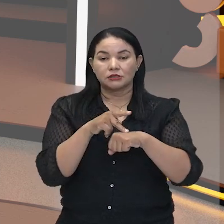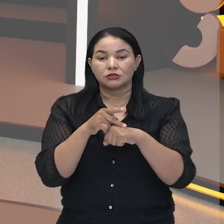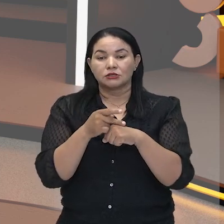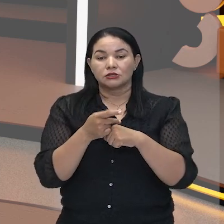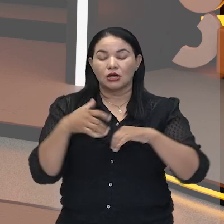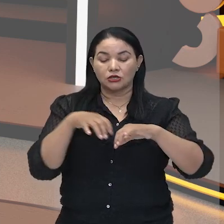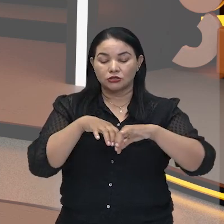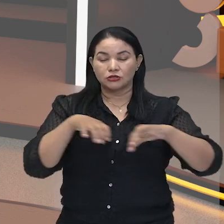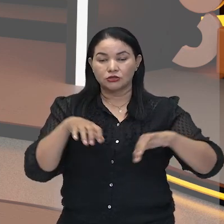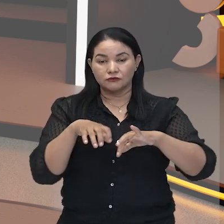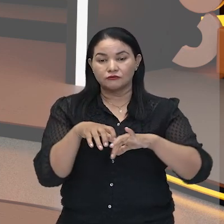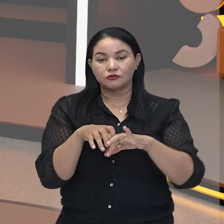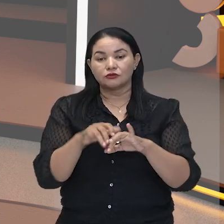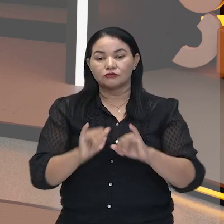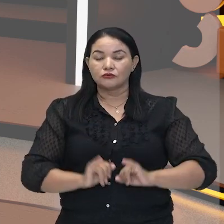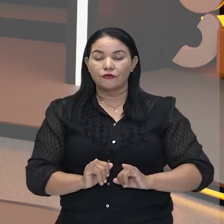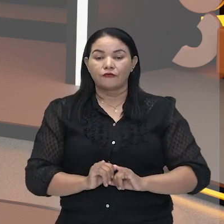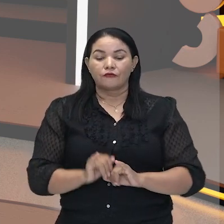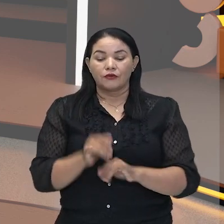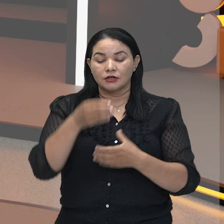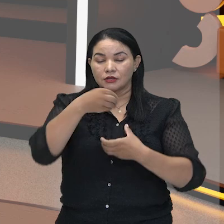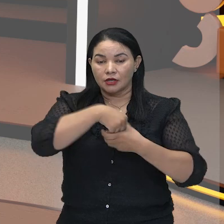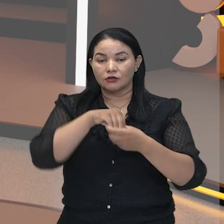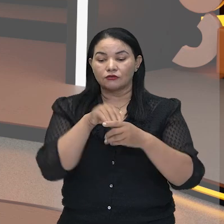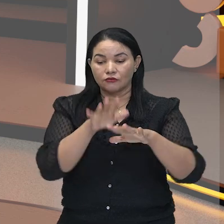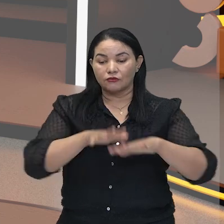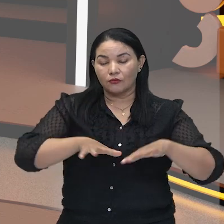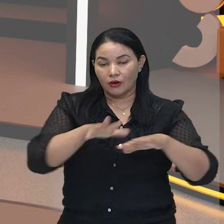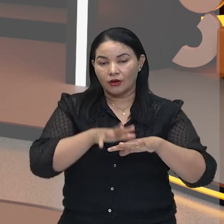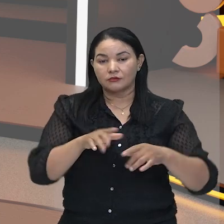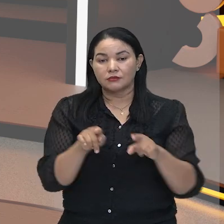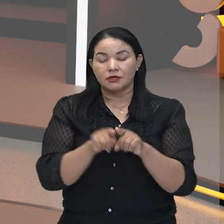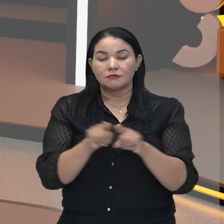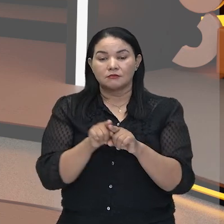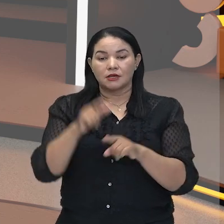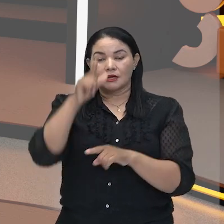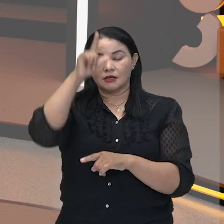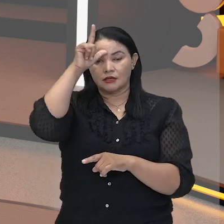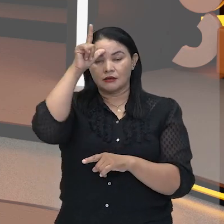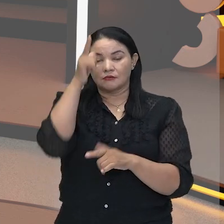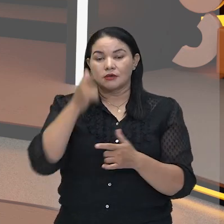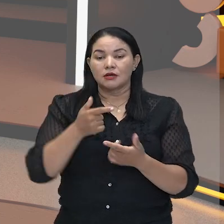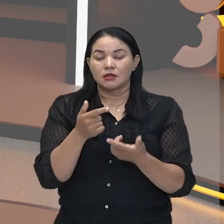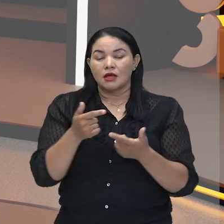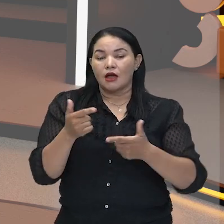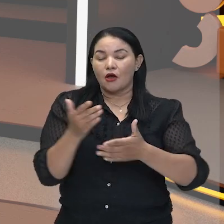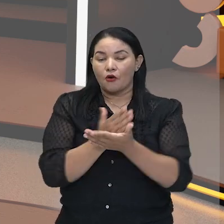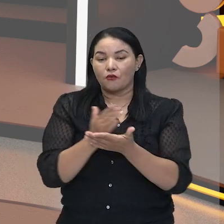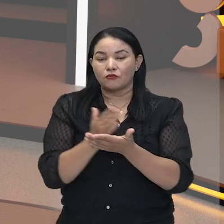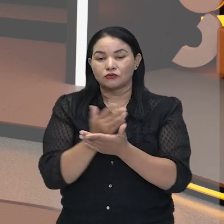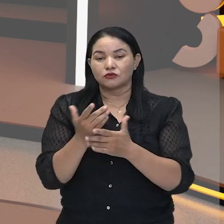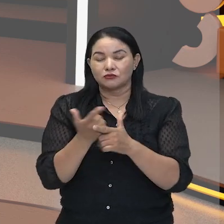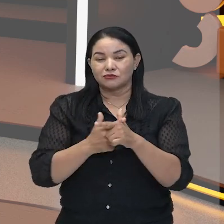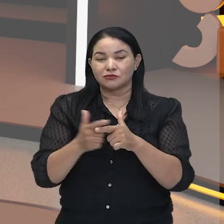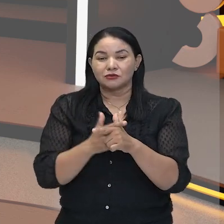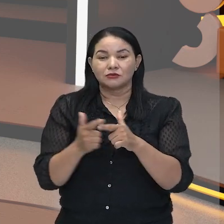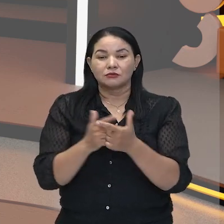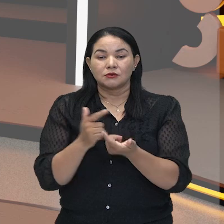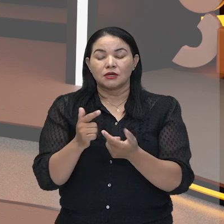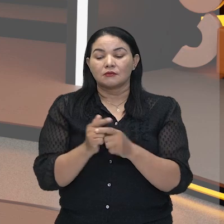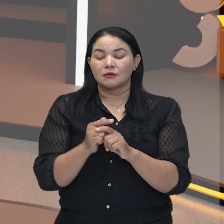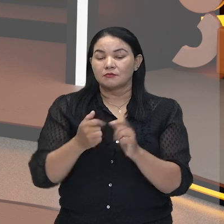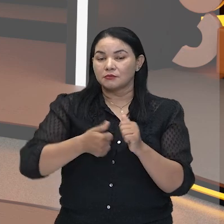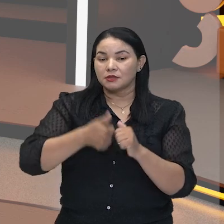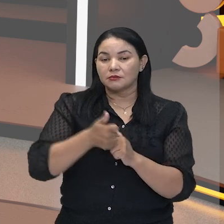divisão no seu próprio território. A Alemanha ela vai sofrer uma das sanções da Segunda Guerra, pós-Segunda Guerra